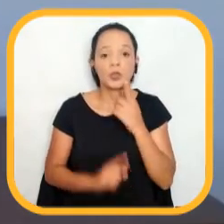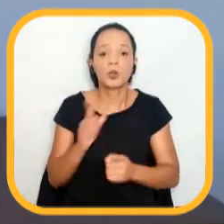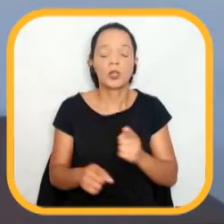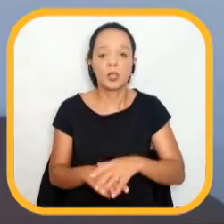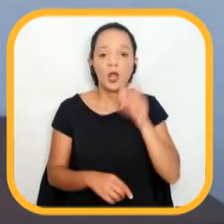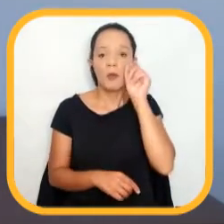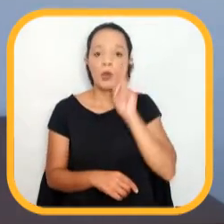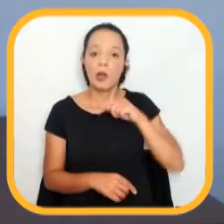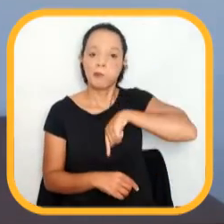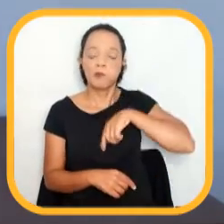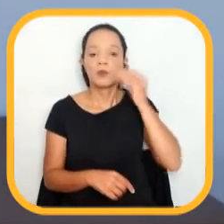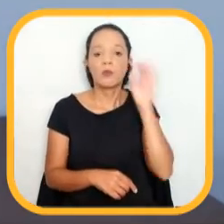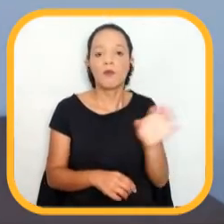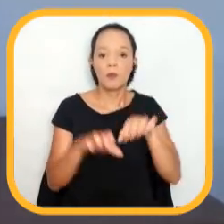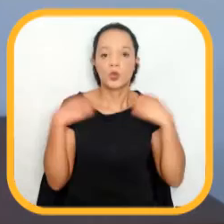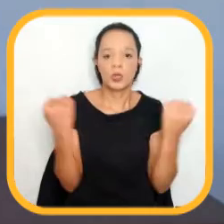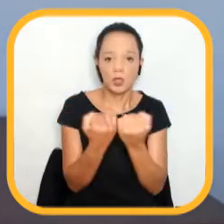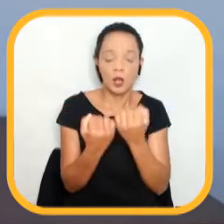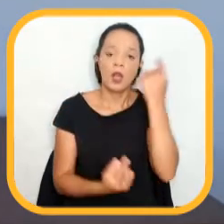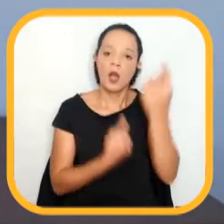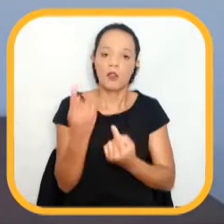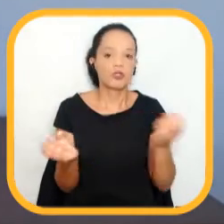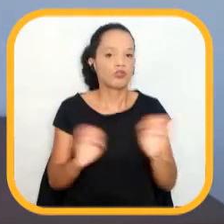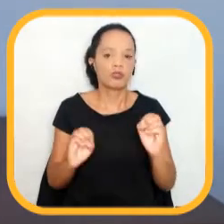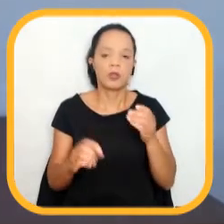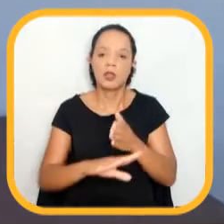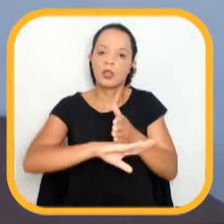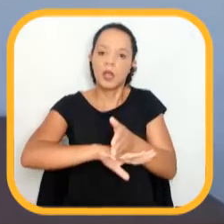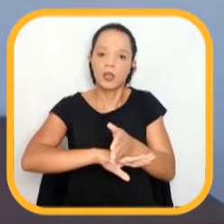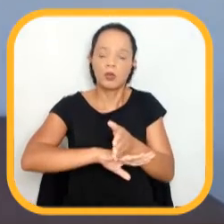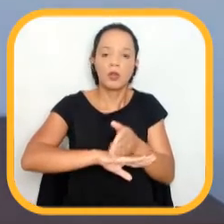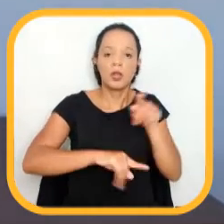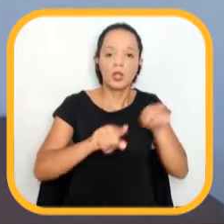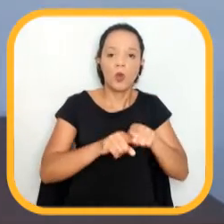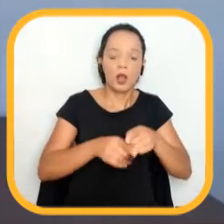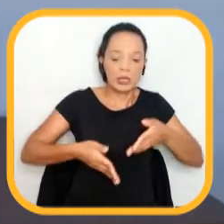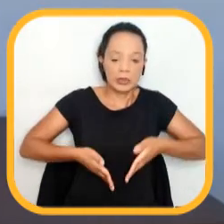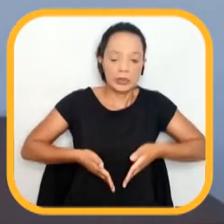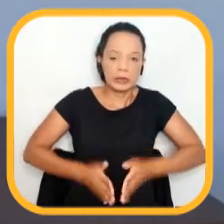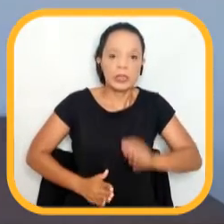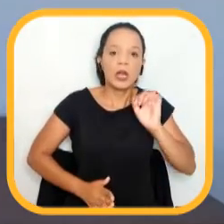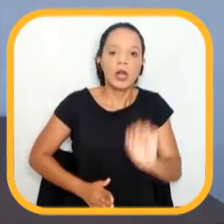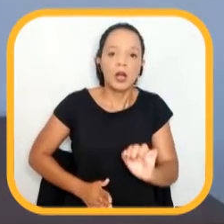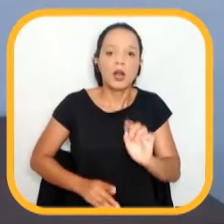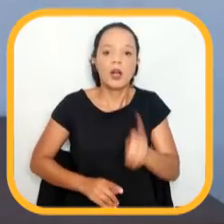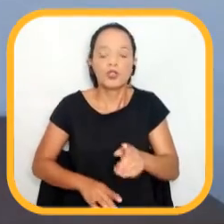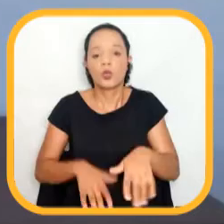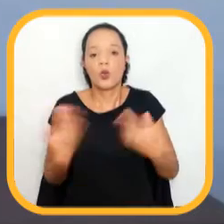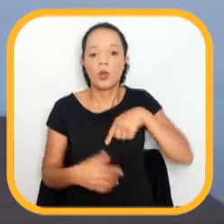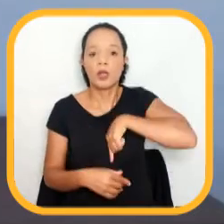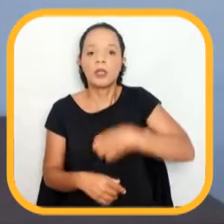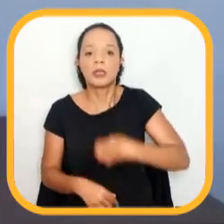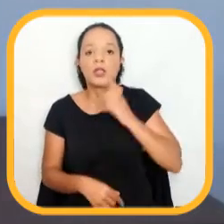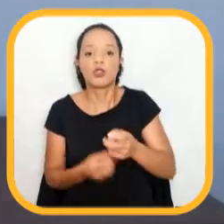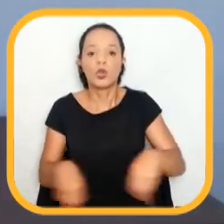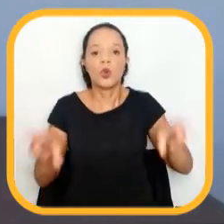Isto significa que o género é uma construção social e que nem sempre existe uma relação direta entre o sexo biológico e o género. Surge assim